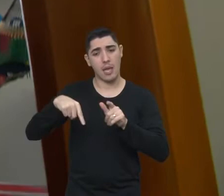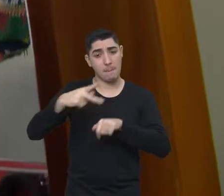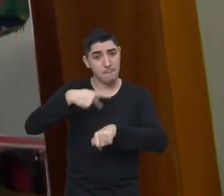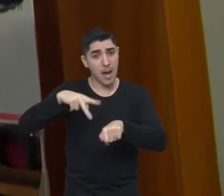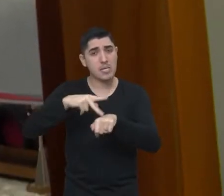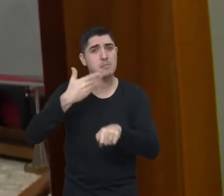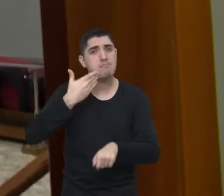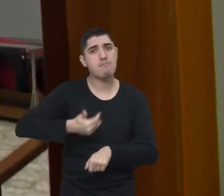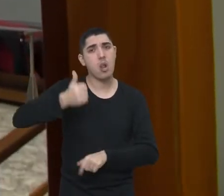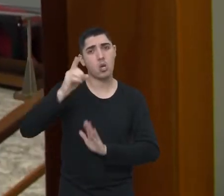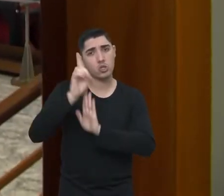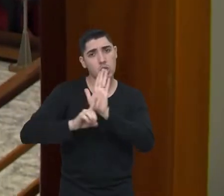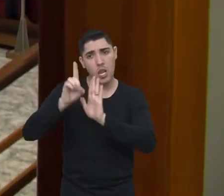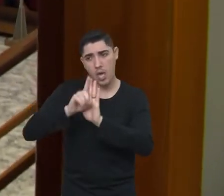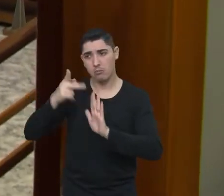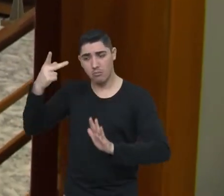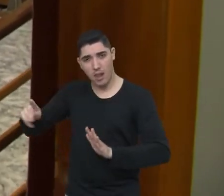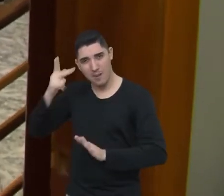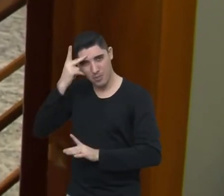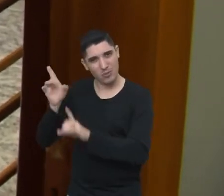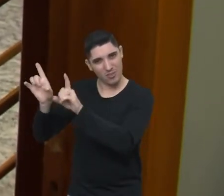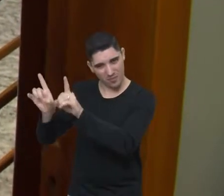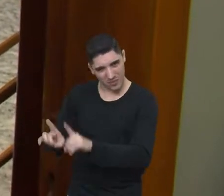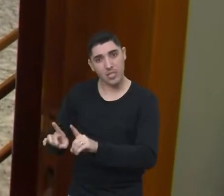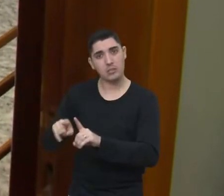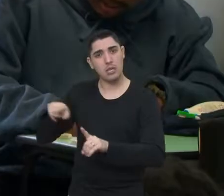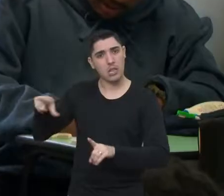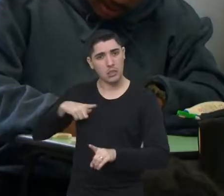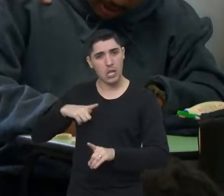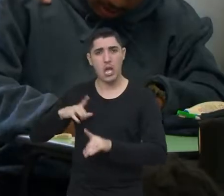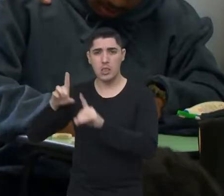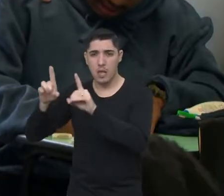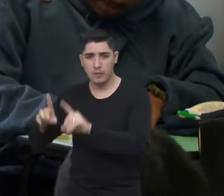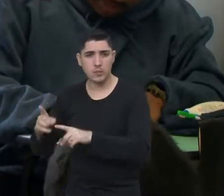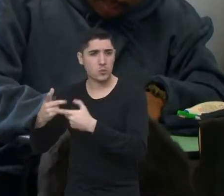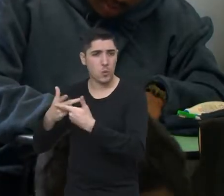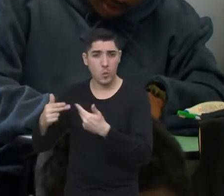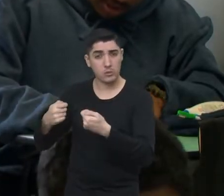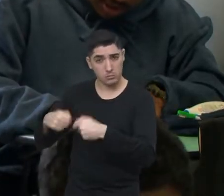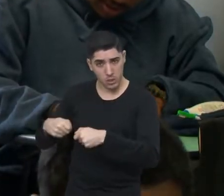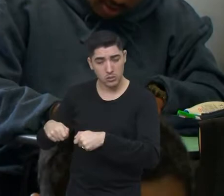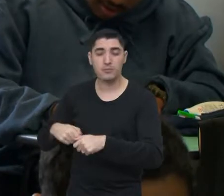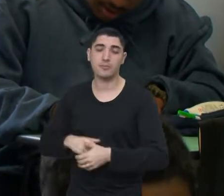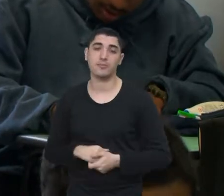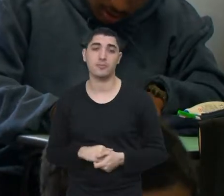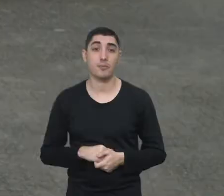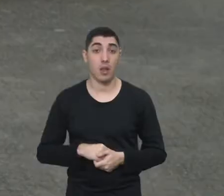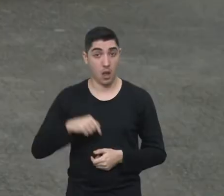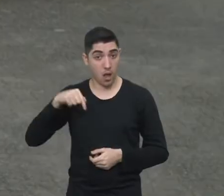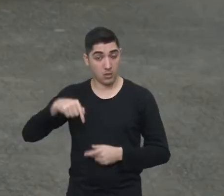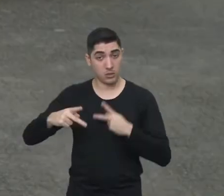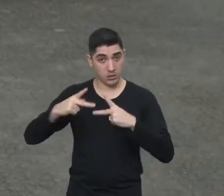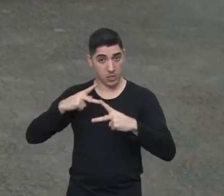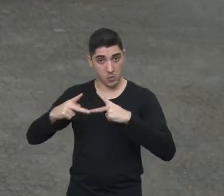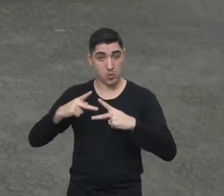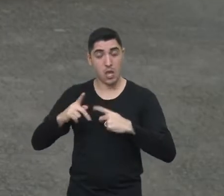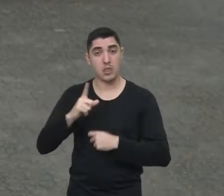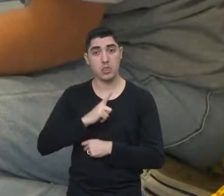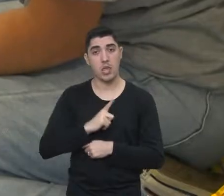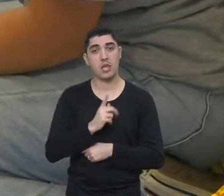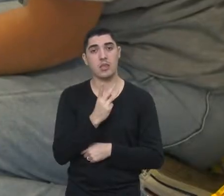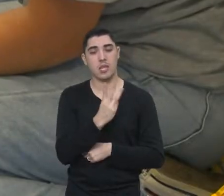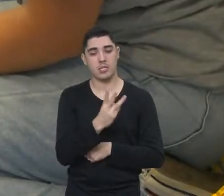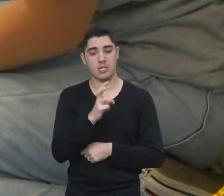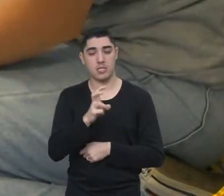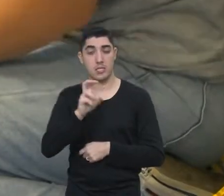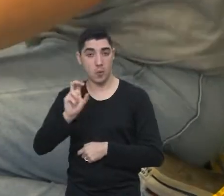país com direitos garantidos e mais inclusivo para pessoas que possuem algum tipo de necessidade especial. Em São José dos Campos,